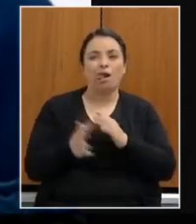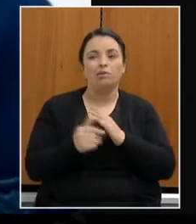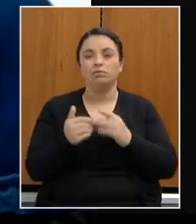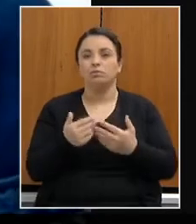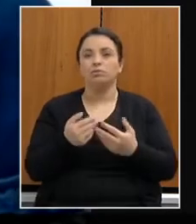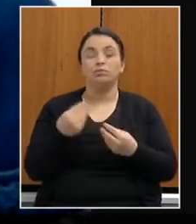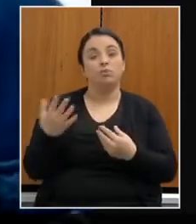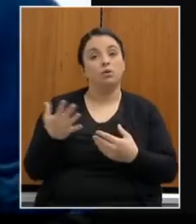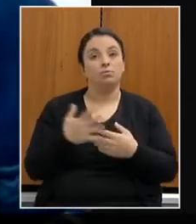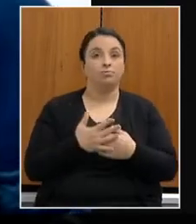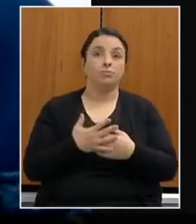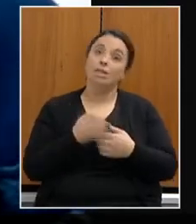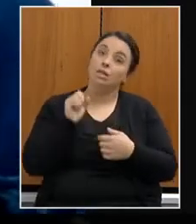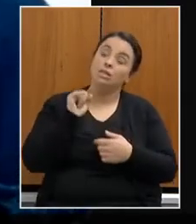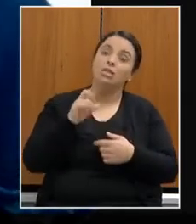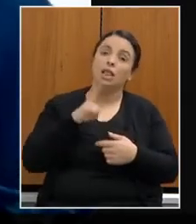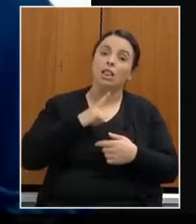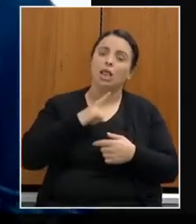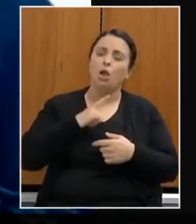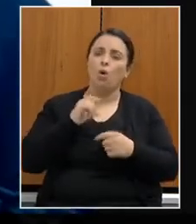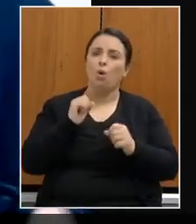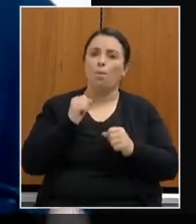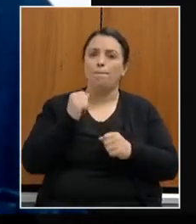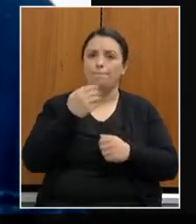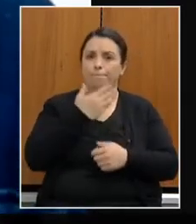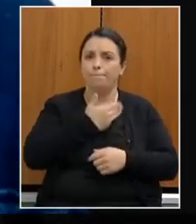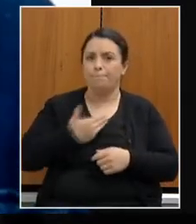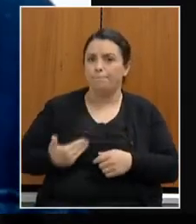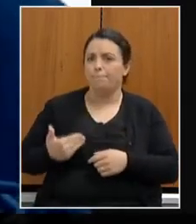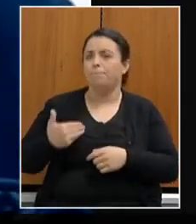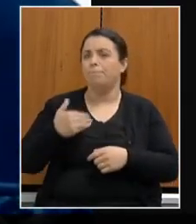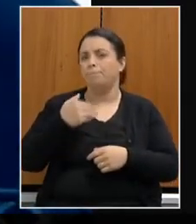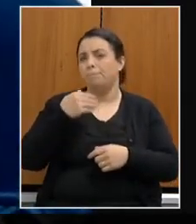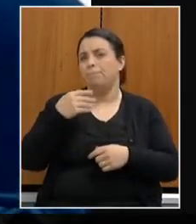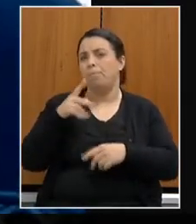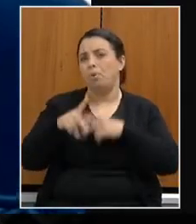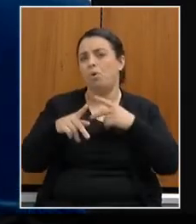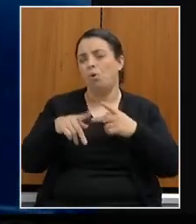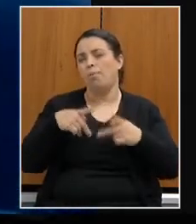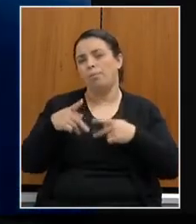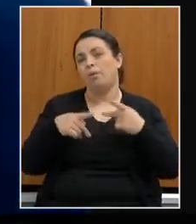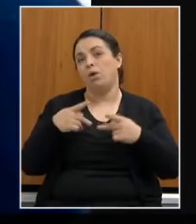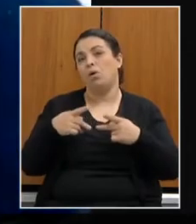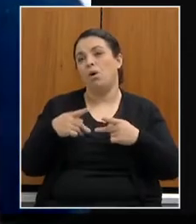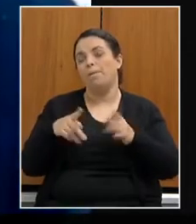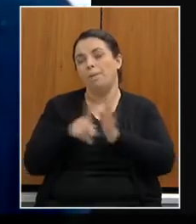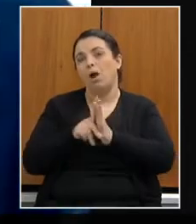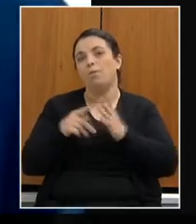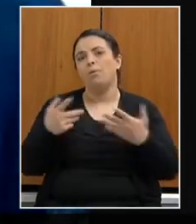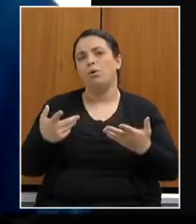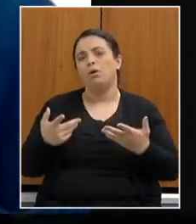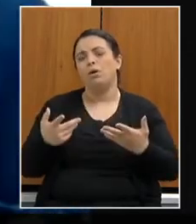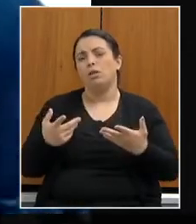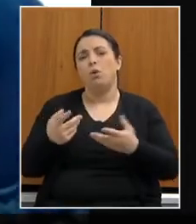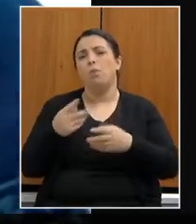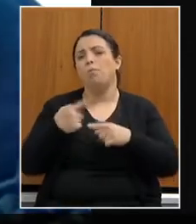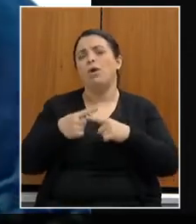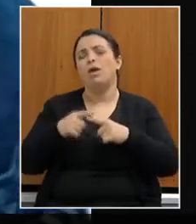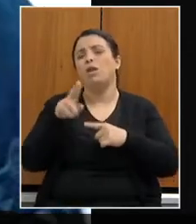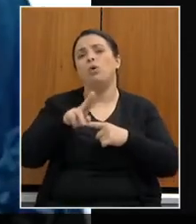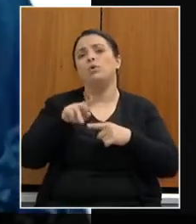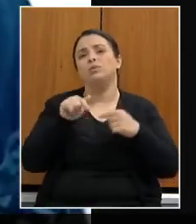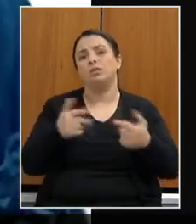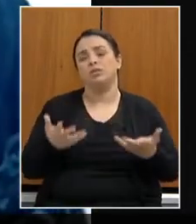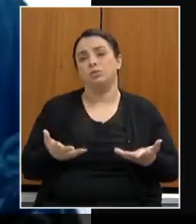o público não pega o modelo das OES e aplica como funcionário porque o Estado está inchado para isso